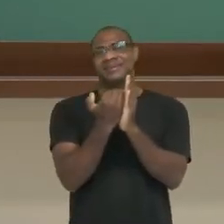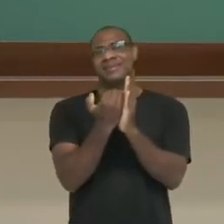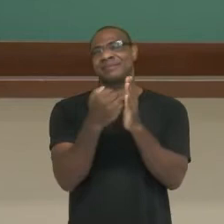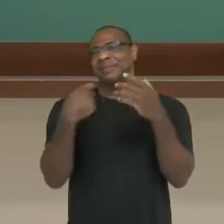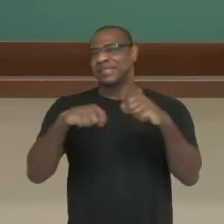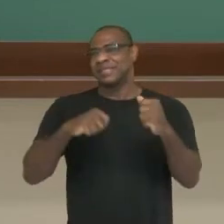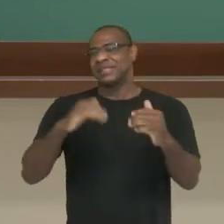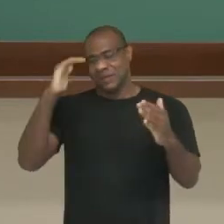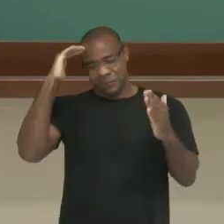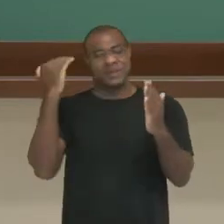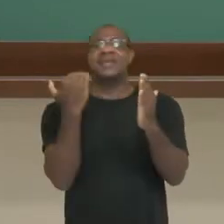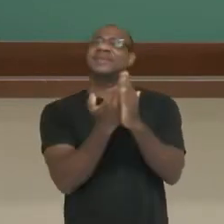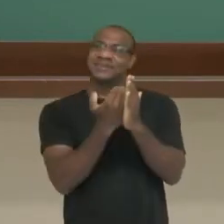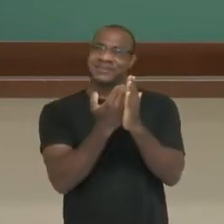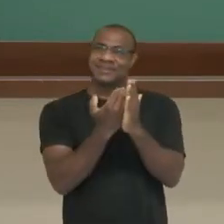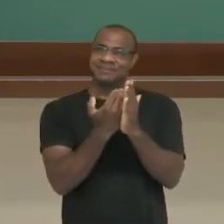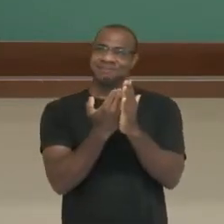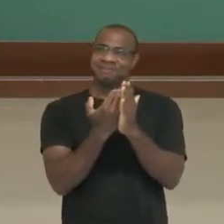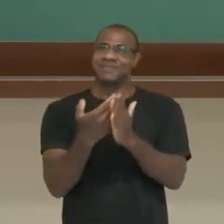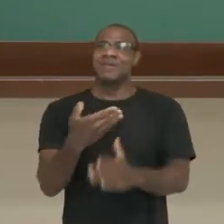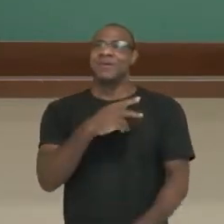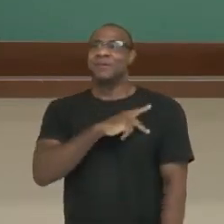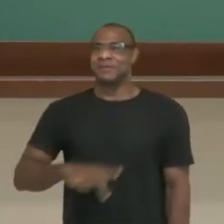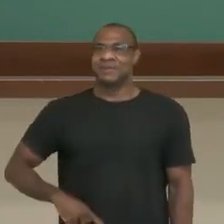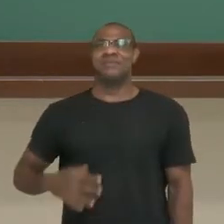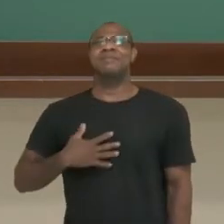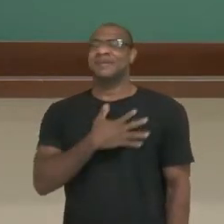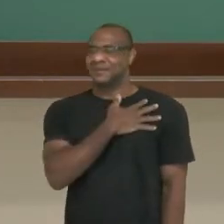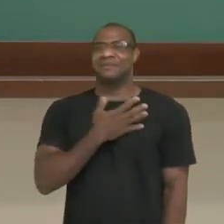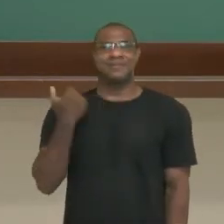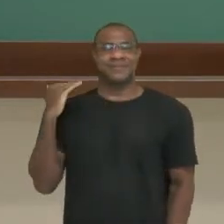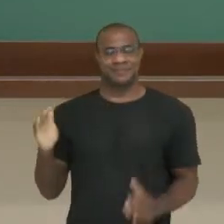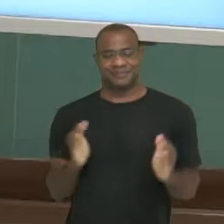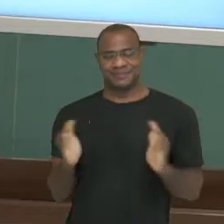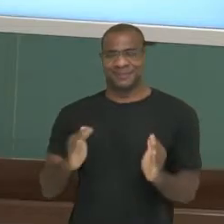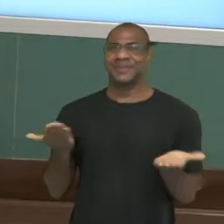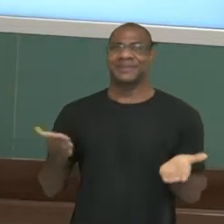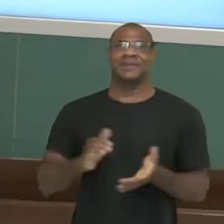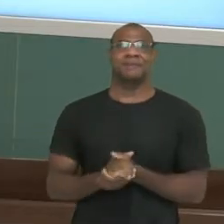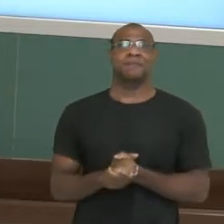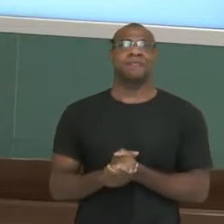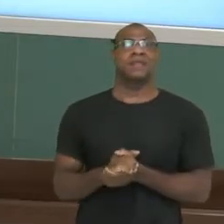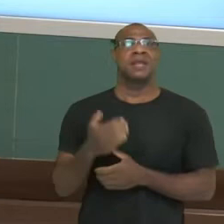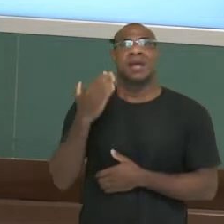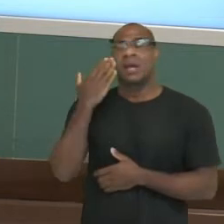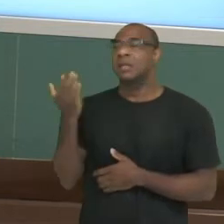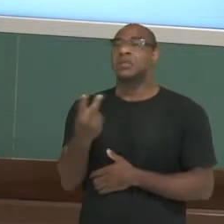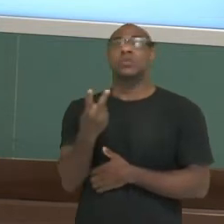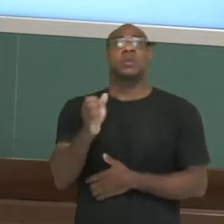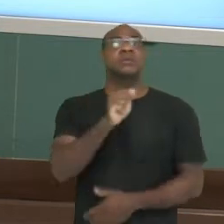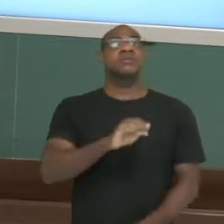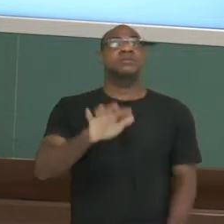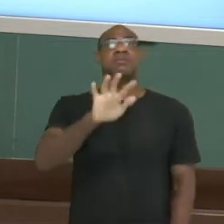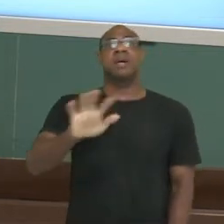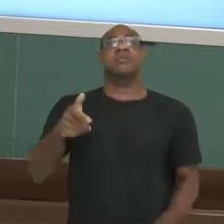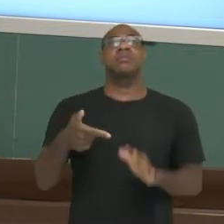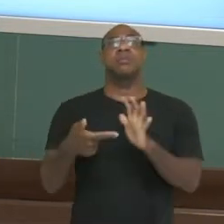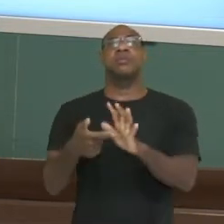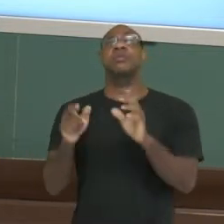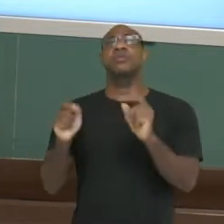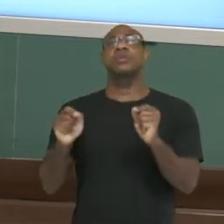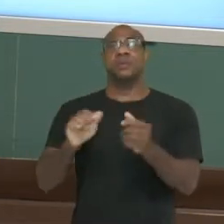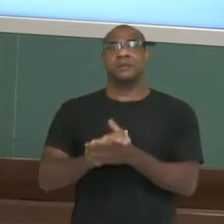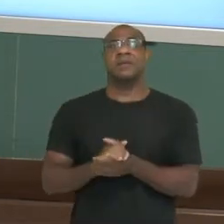esses cenários aí de propaganda do governo militar brasileiro. E aqui duas imagens para você que mostram as